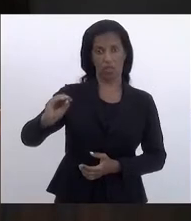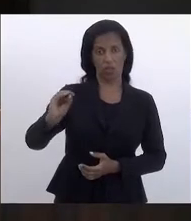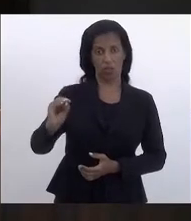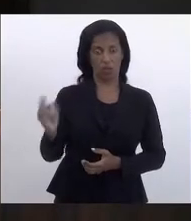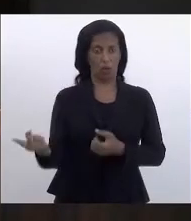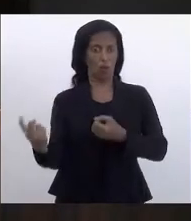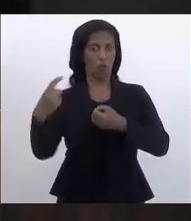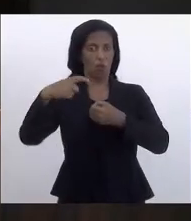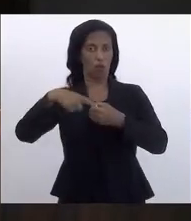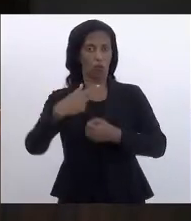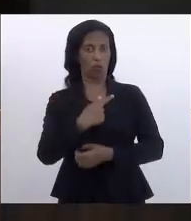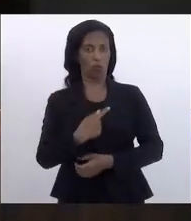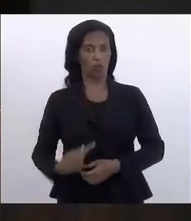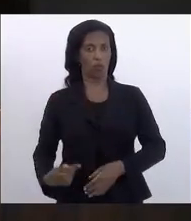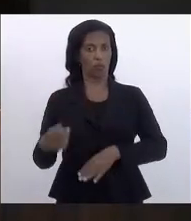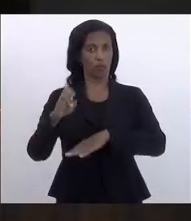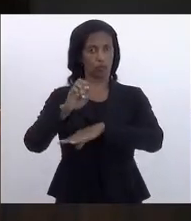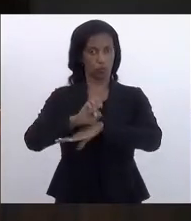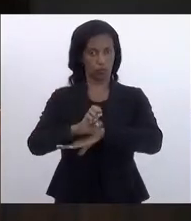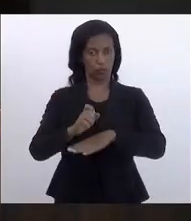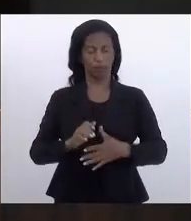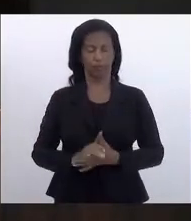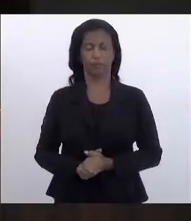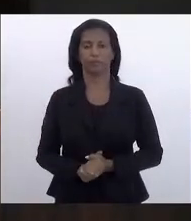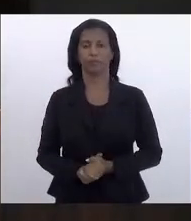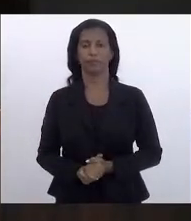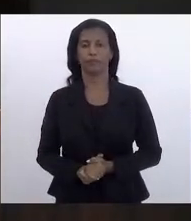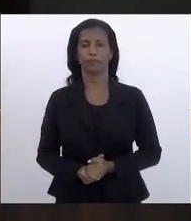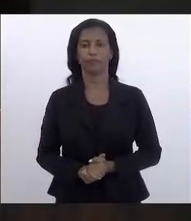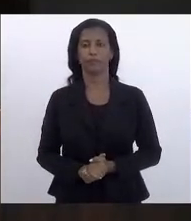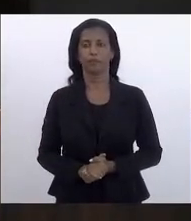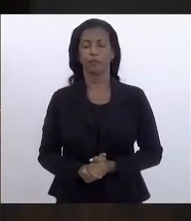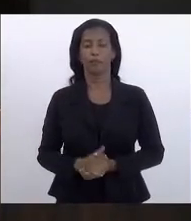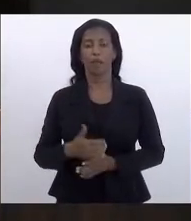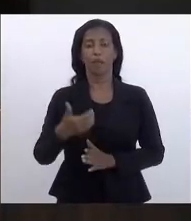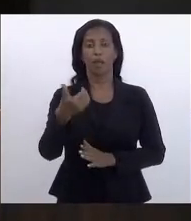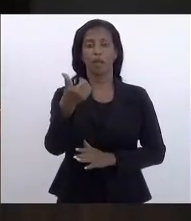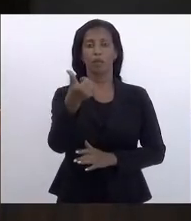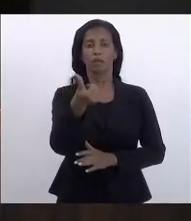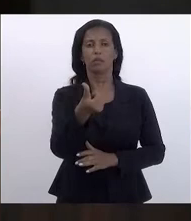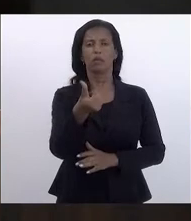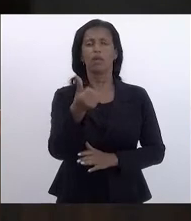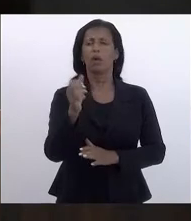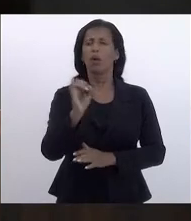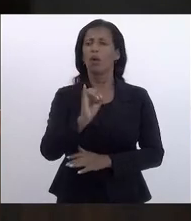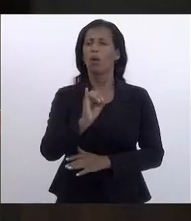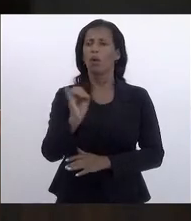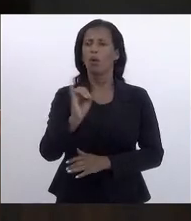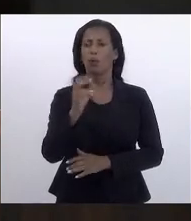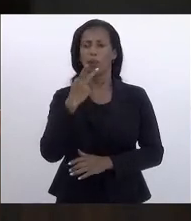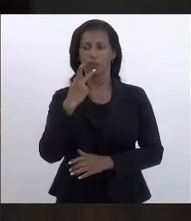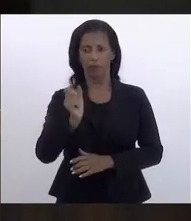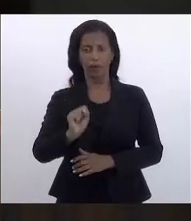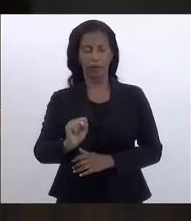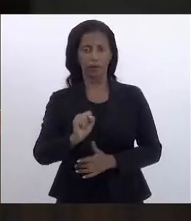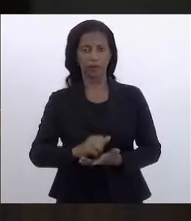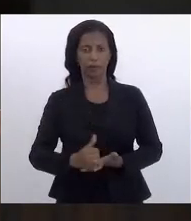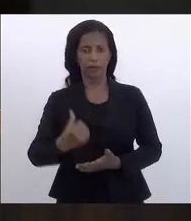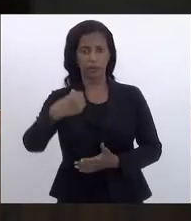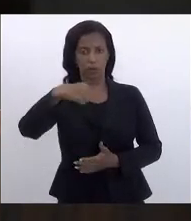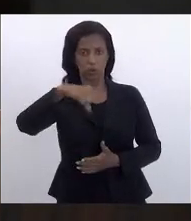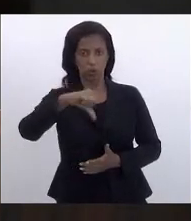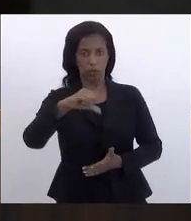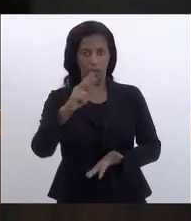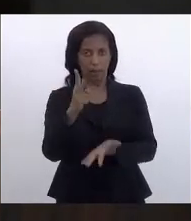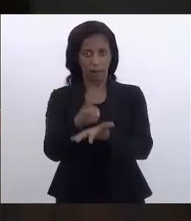retornam ao governo do estado então vamos agora o nono é para manter o subtenente o nono é para